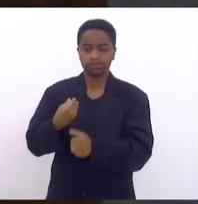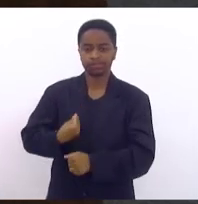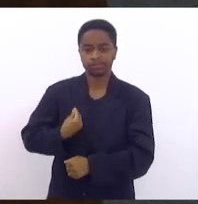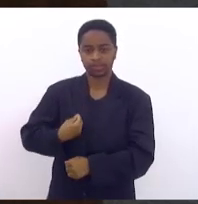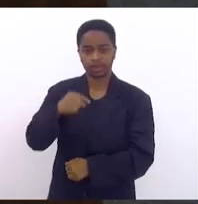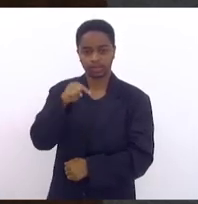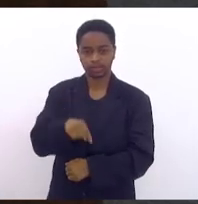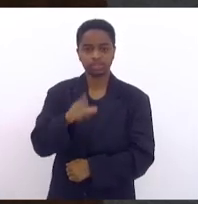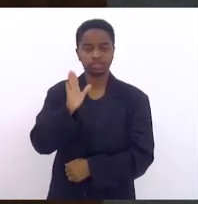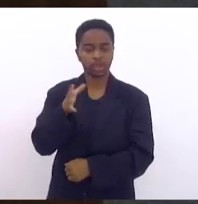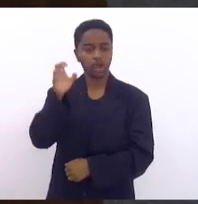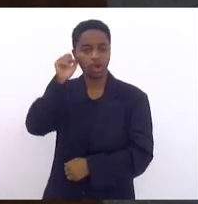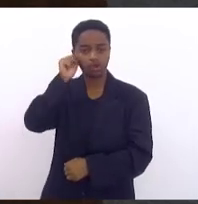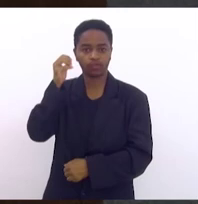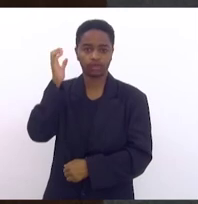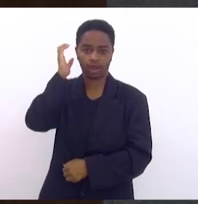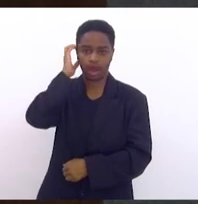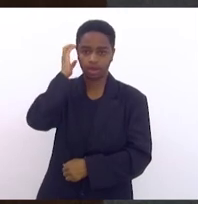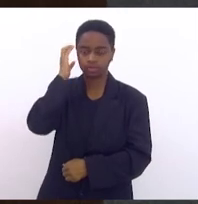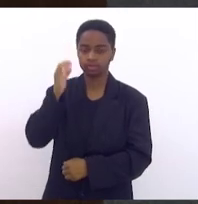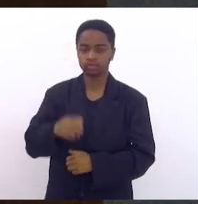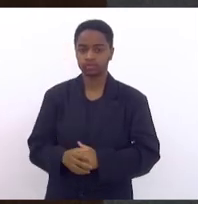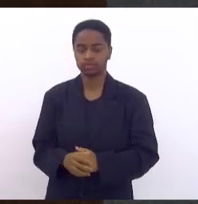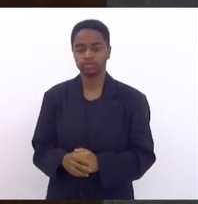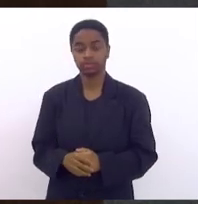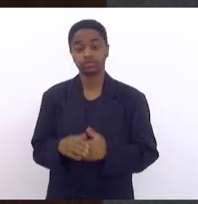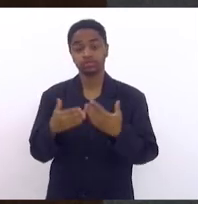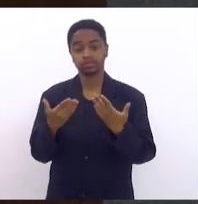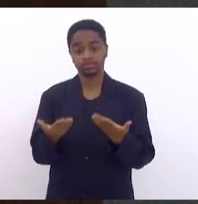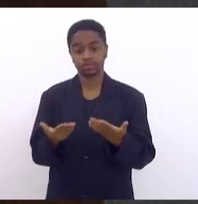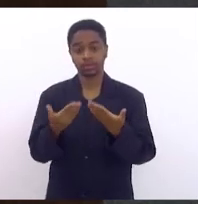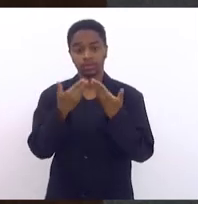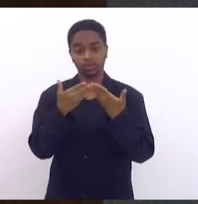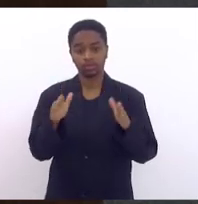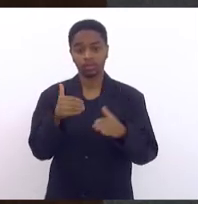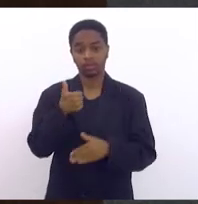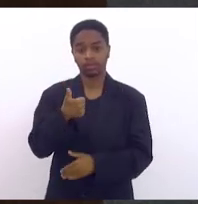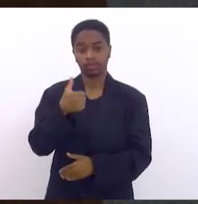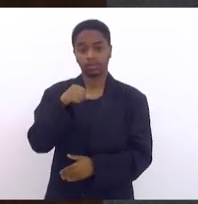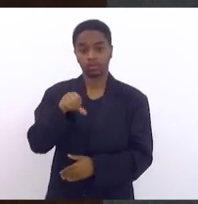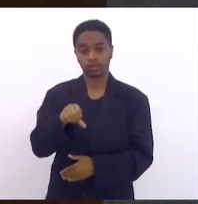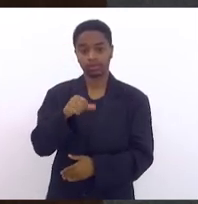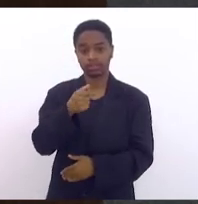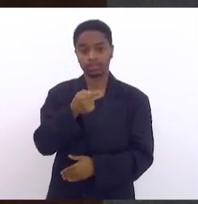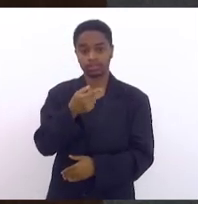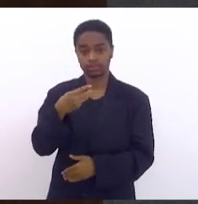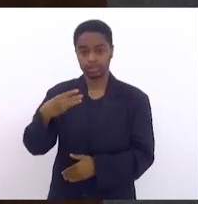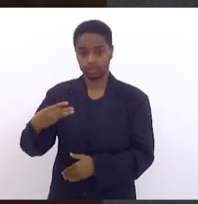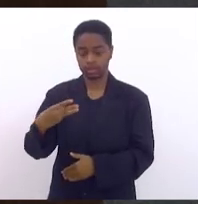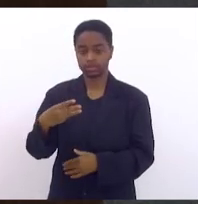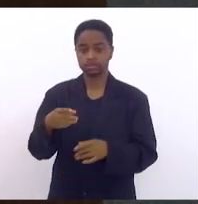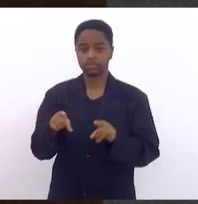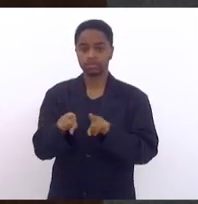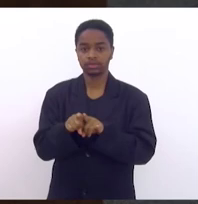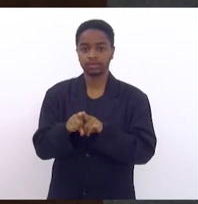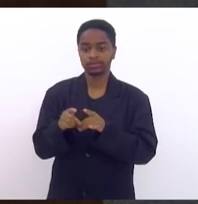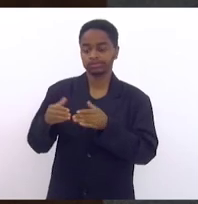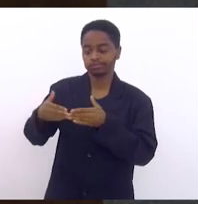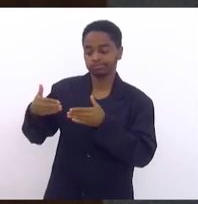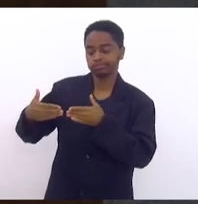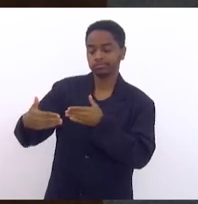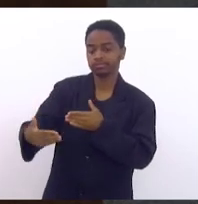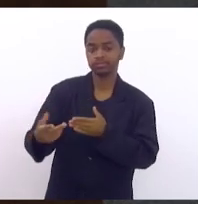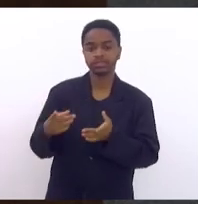já ouviram a rádio JBFM. Ela foi inaugurada em 1973 e, desde então, está presente